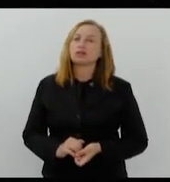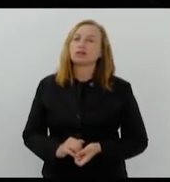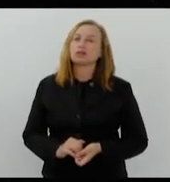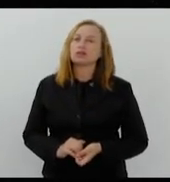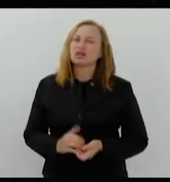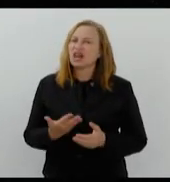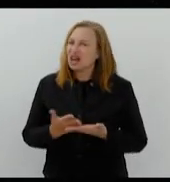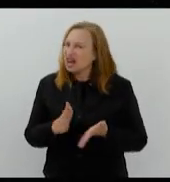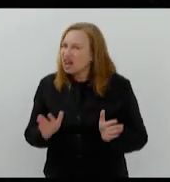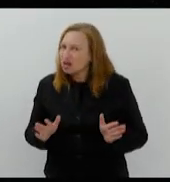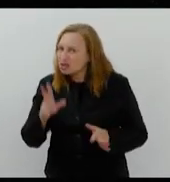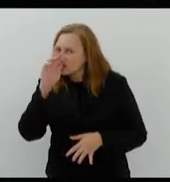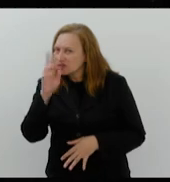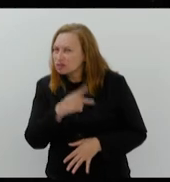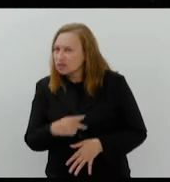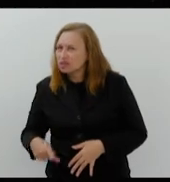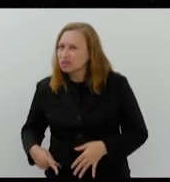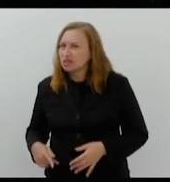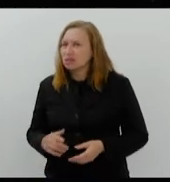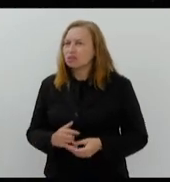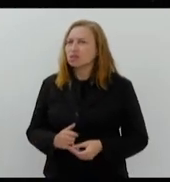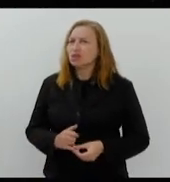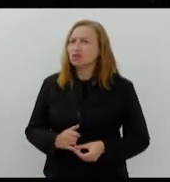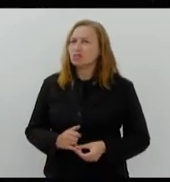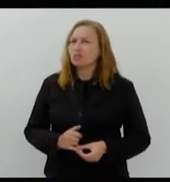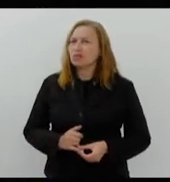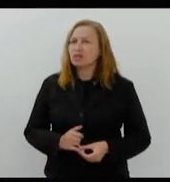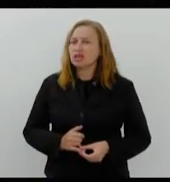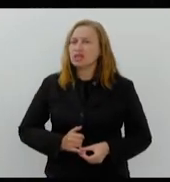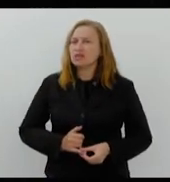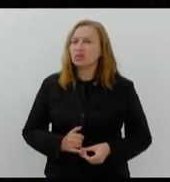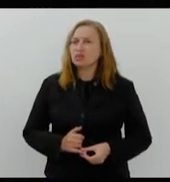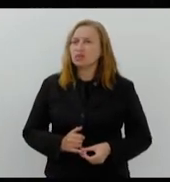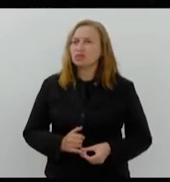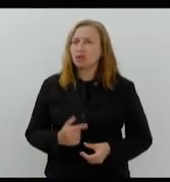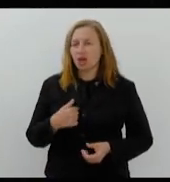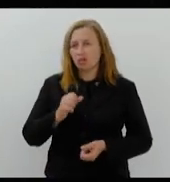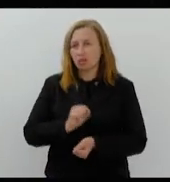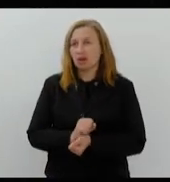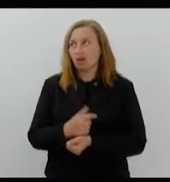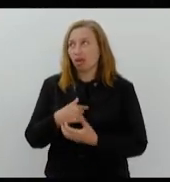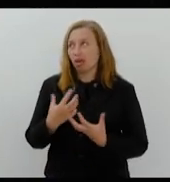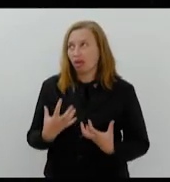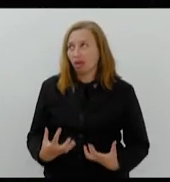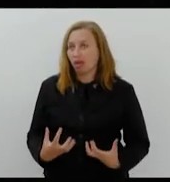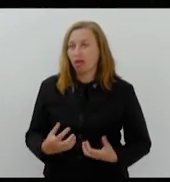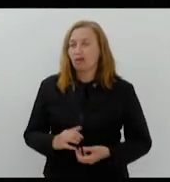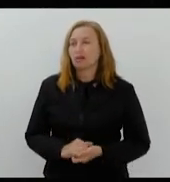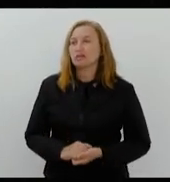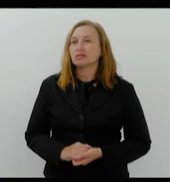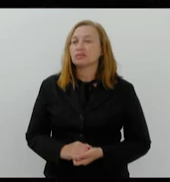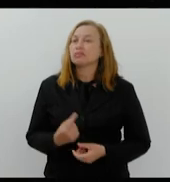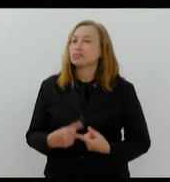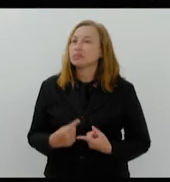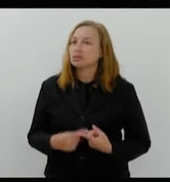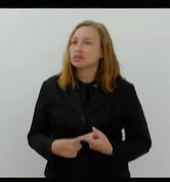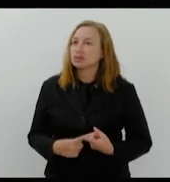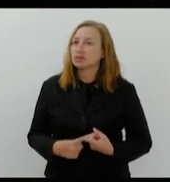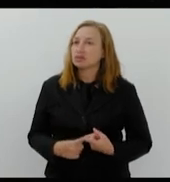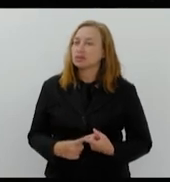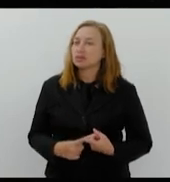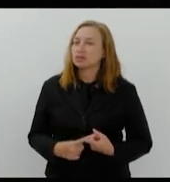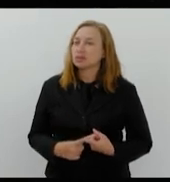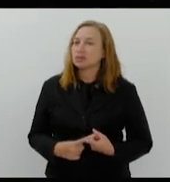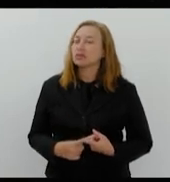Acaba aí, senhora presidente. Não. Eu é que vou parar, que eu estou cansado. Porque dá para